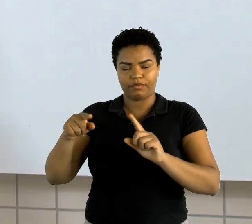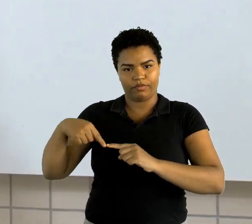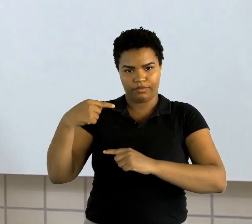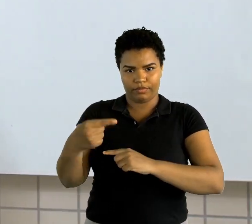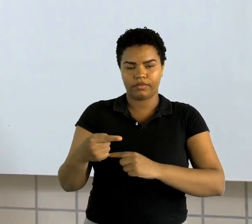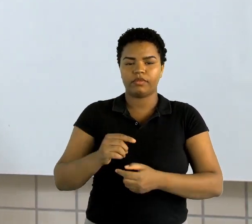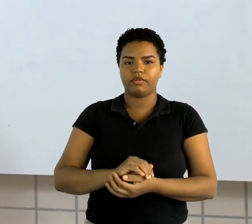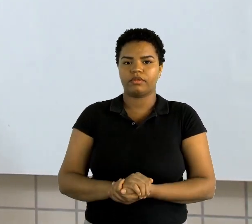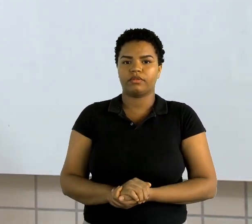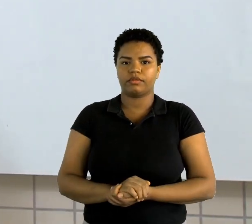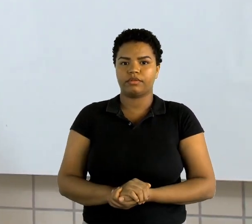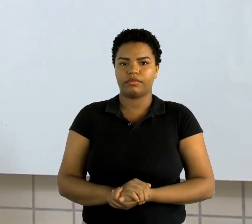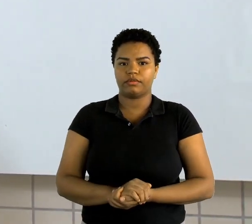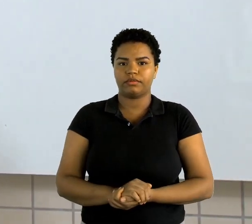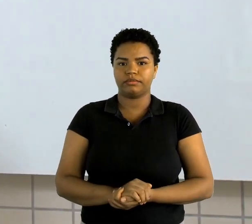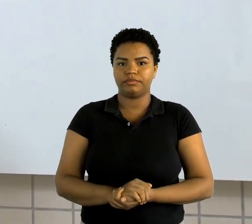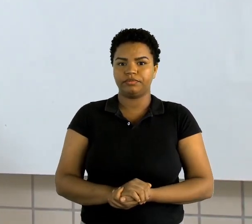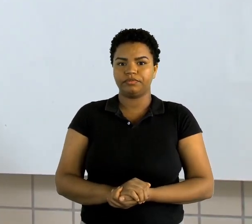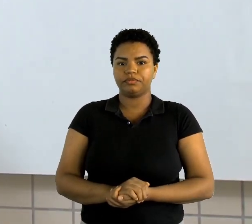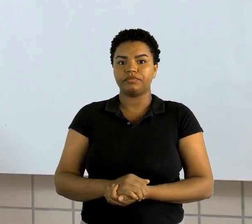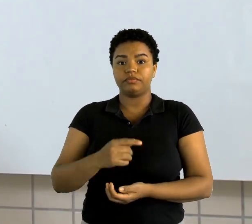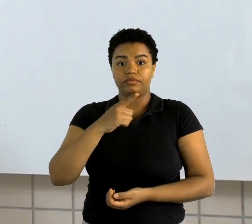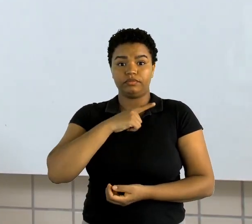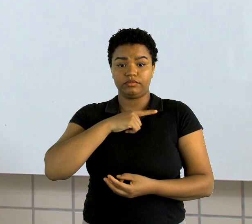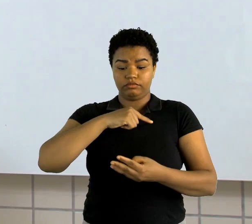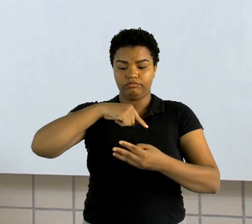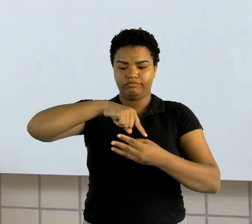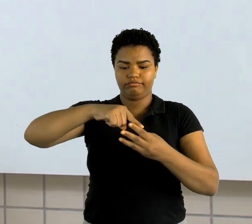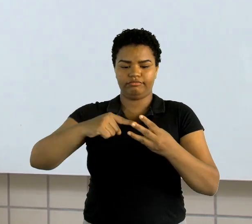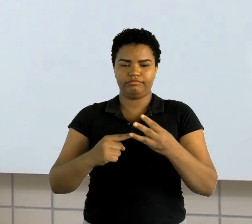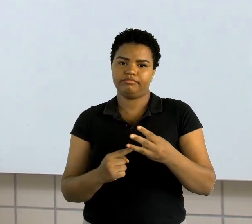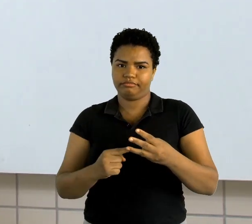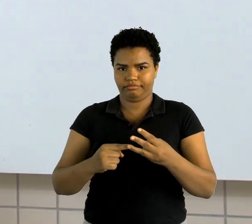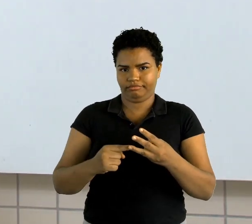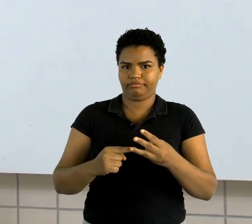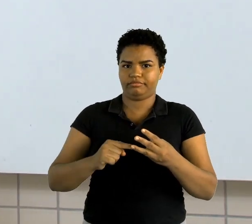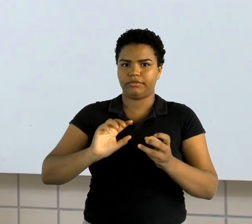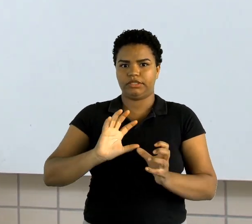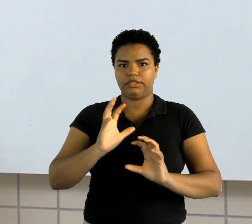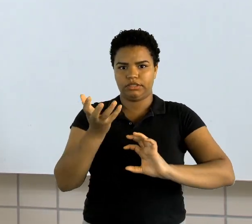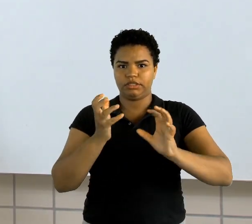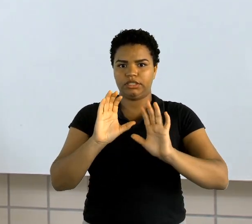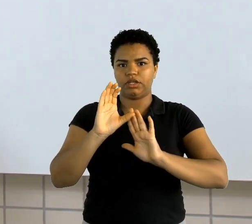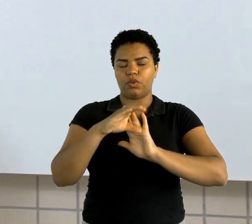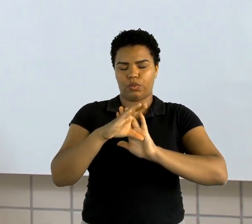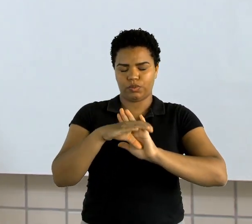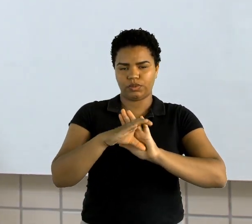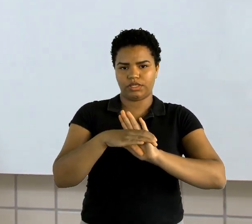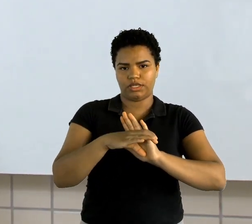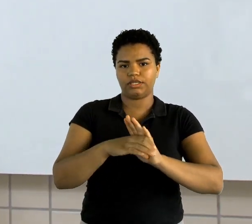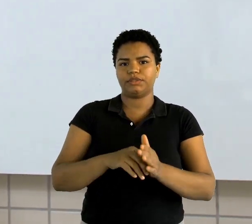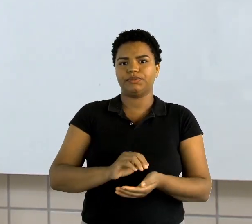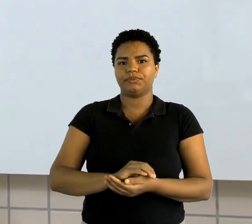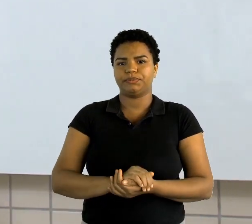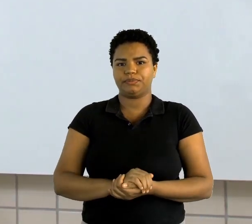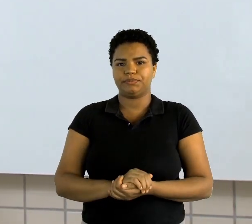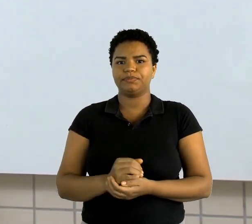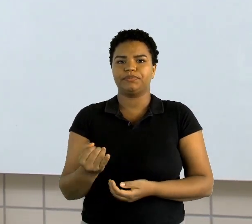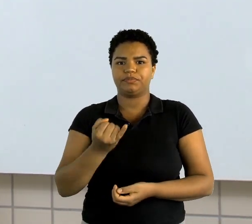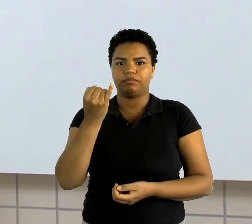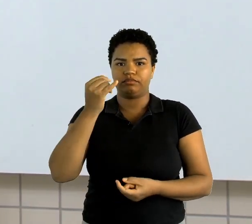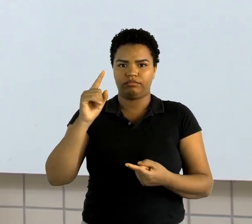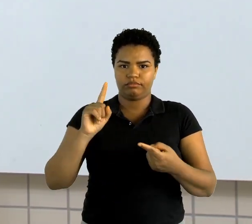temos aí 3 conceitos básicos de clima, muito bacana, que é a